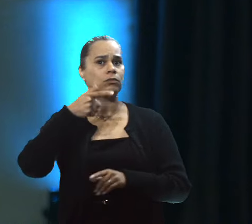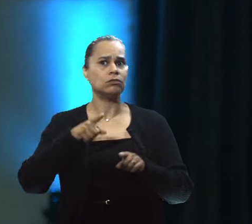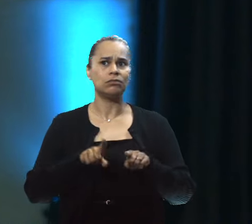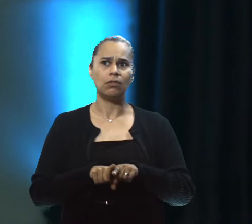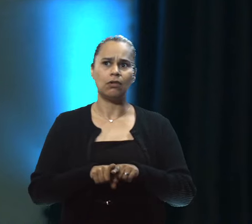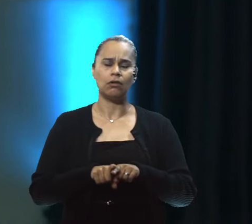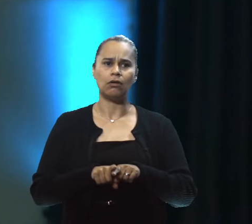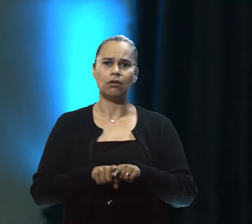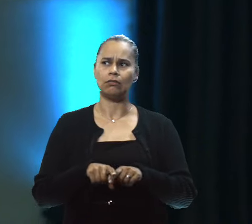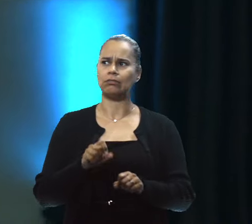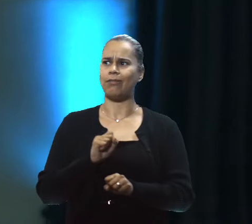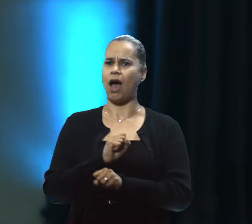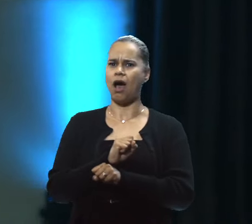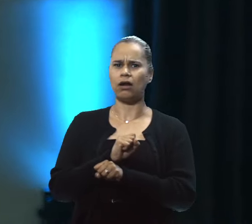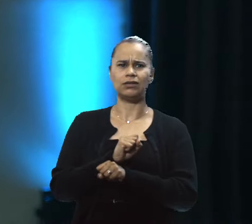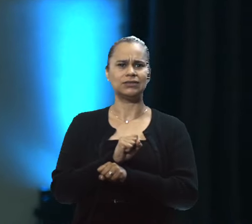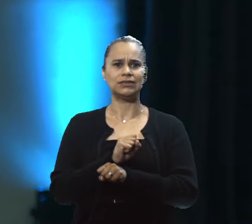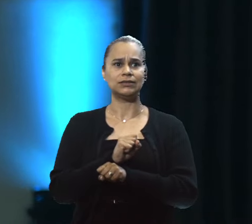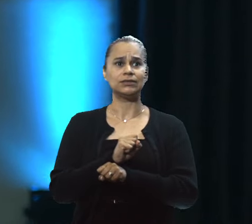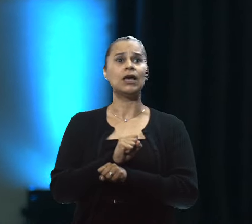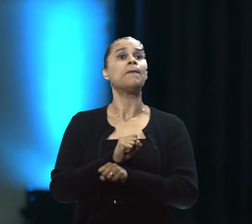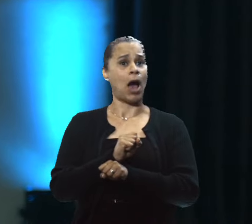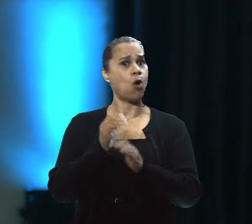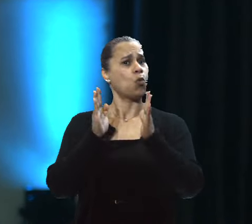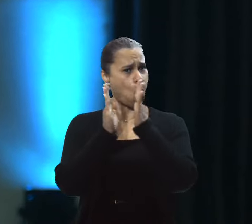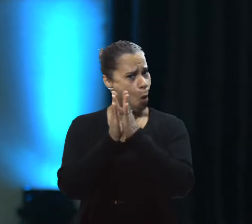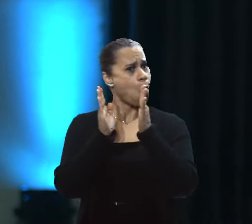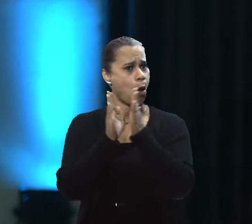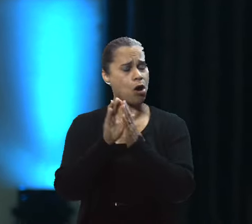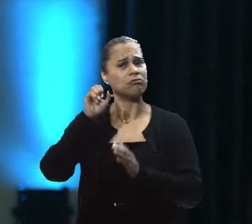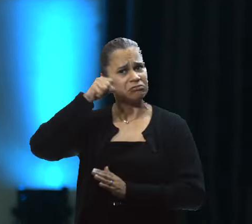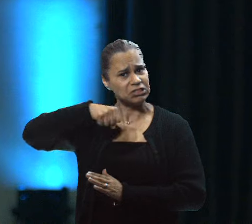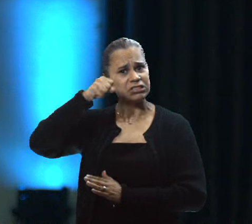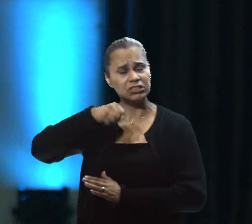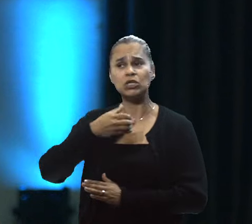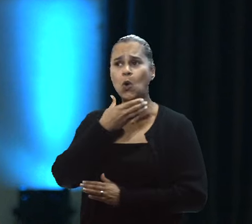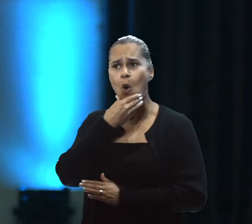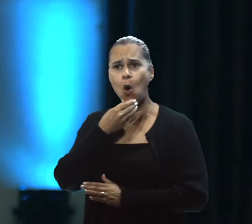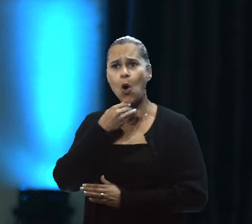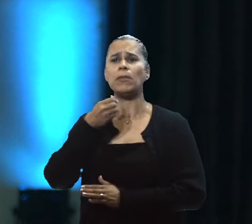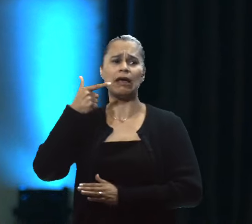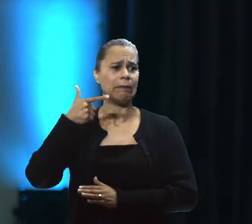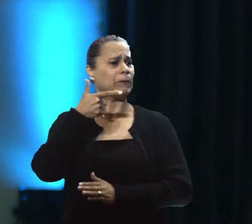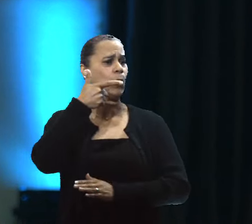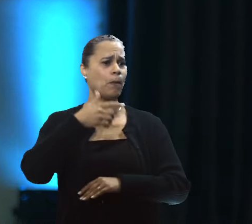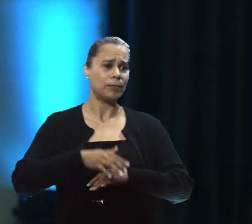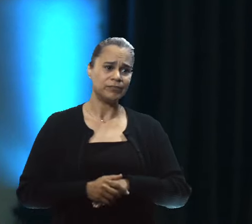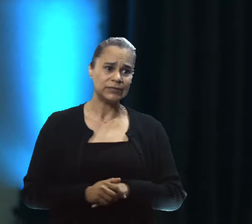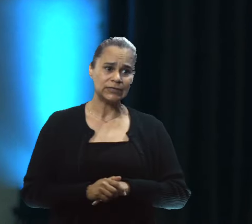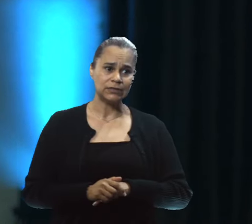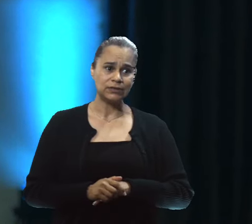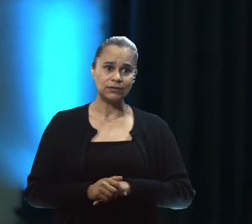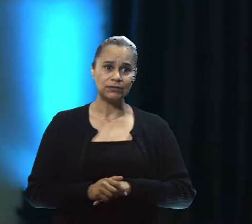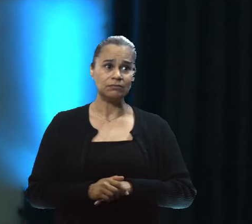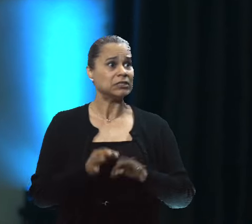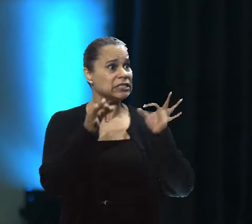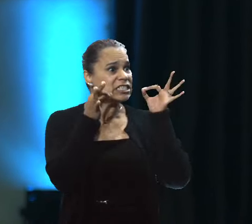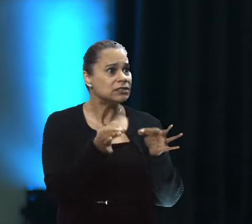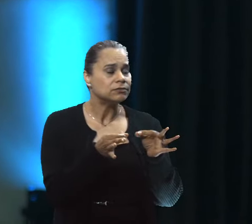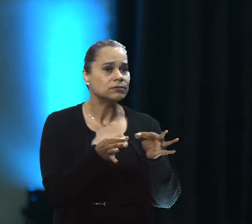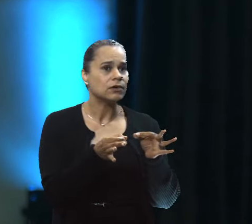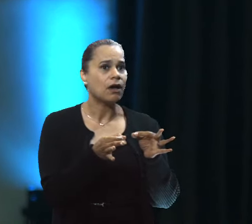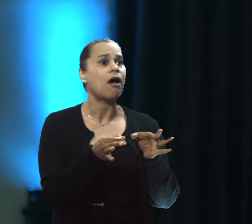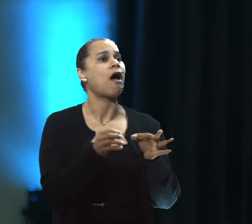E aí eles param e oram pelo rapaz que tinha dado o tiro também. Daí eu falei: isso